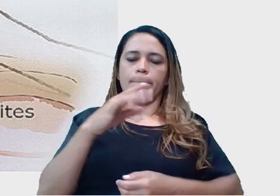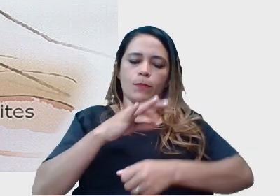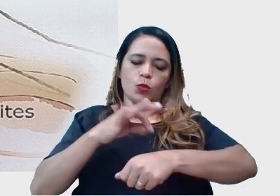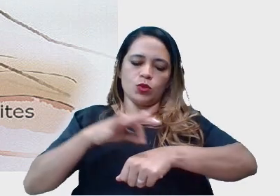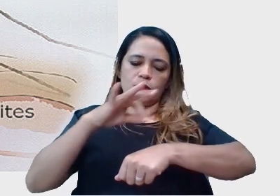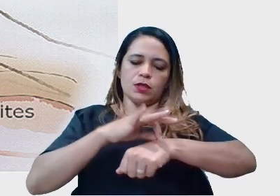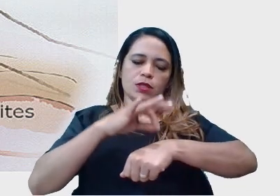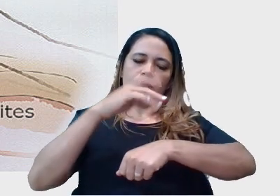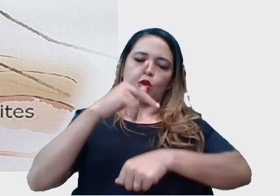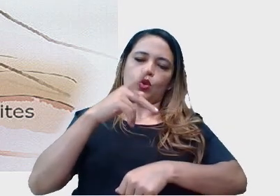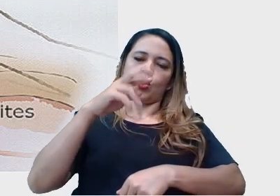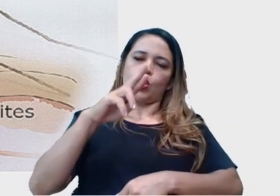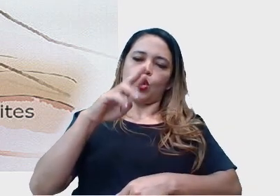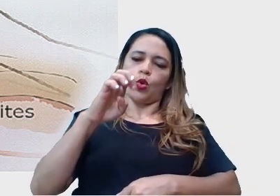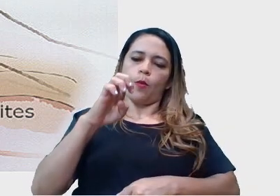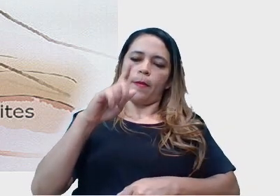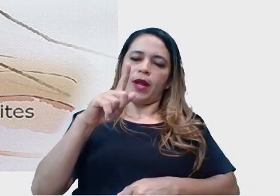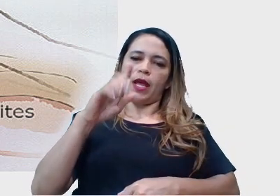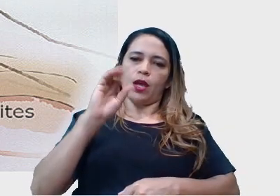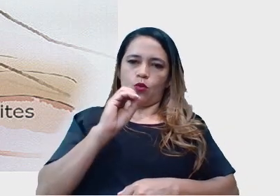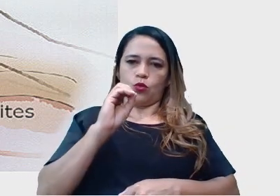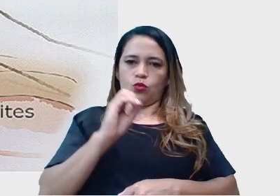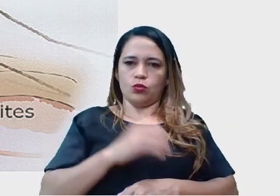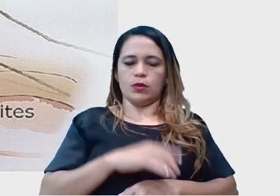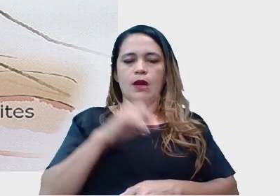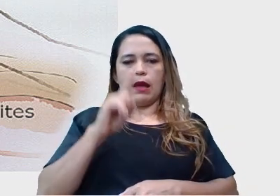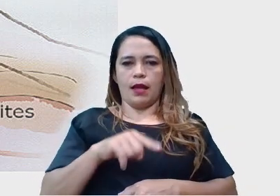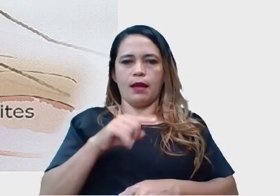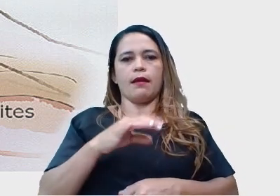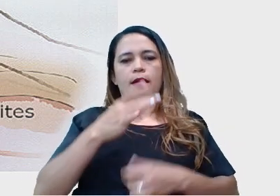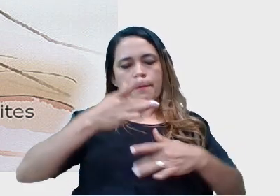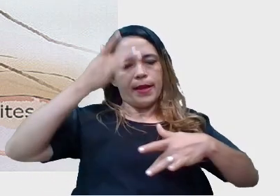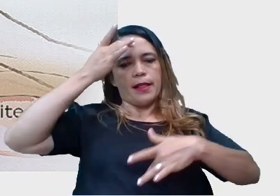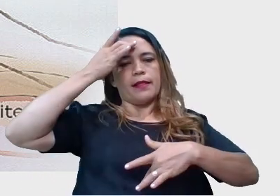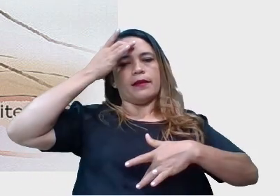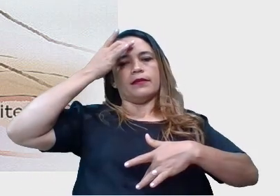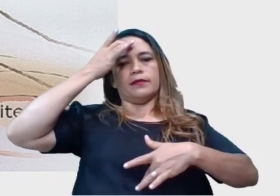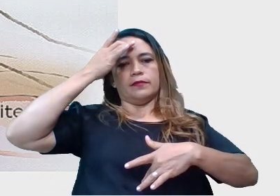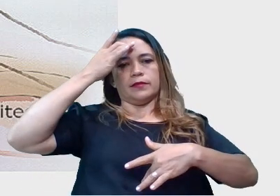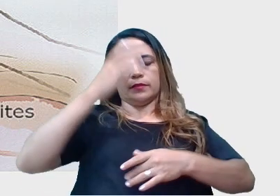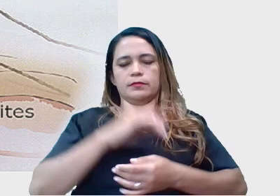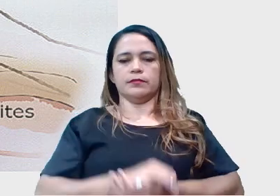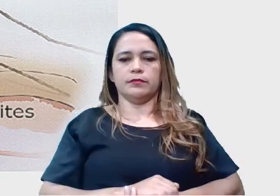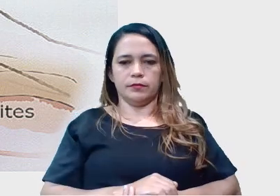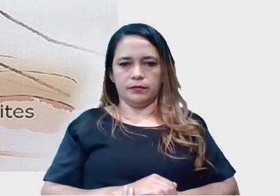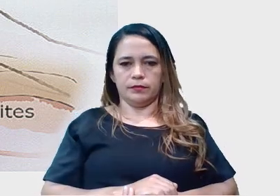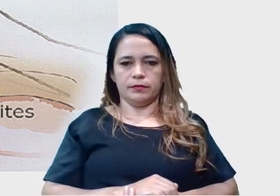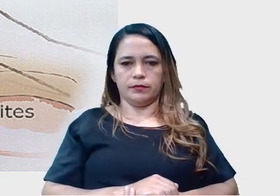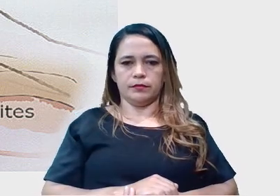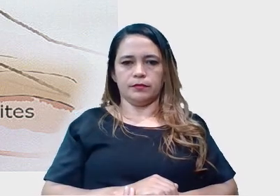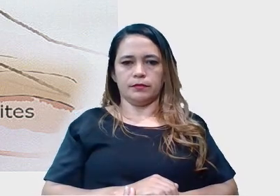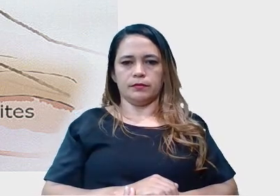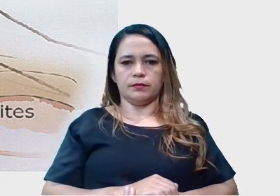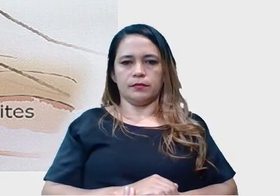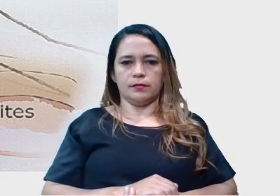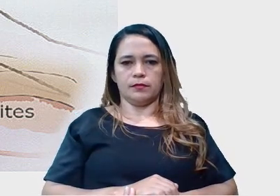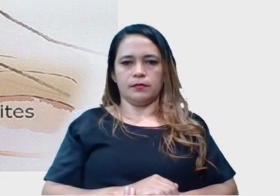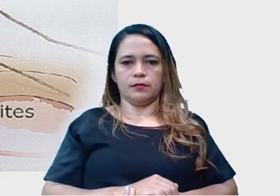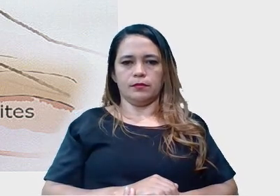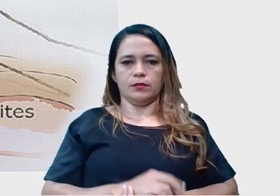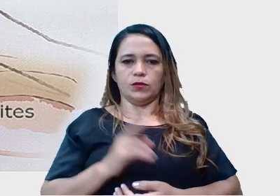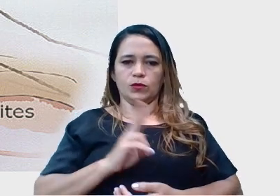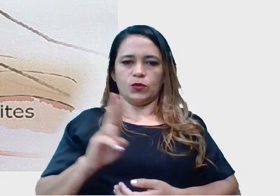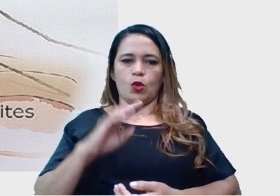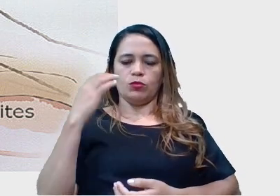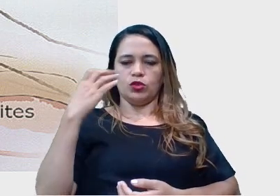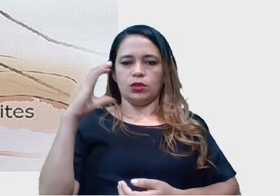pelo mosquito prego, a gente está falando de quem? Da malária, tá bom? E o nome científico do mosquito prego é o quê? É anófeles. Como é